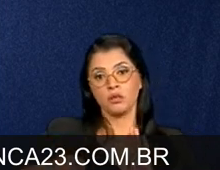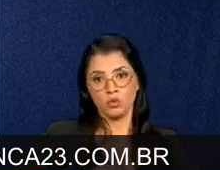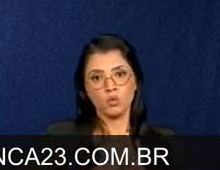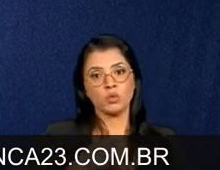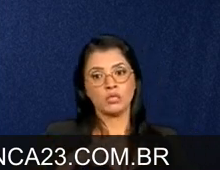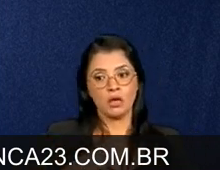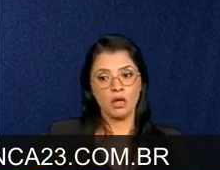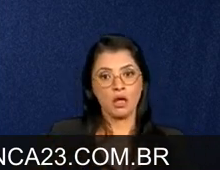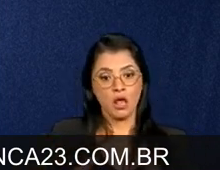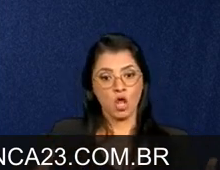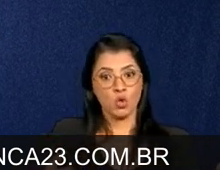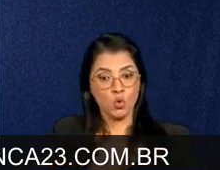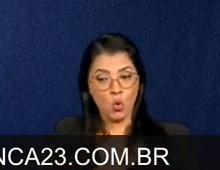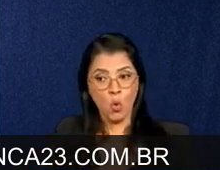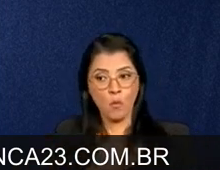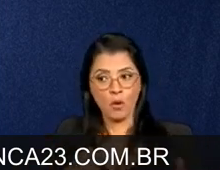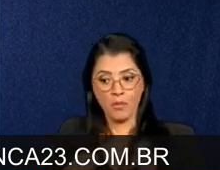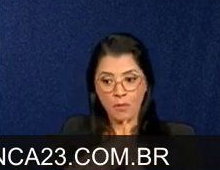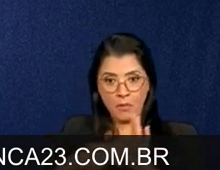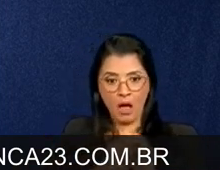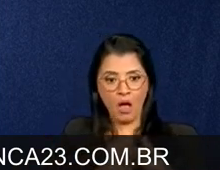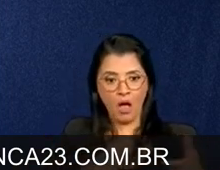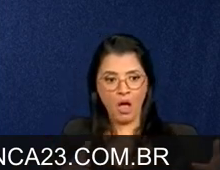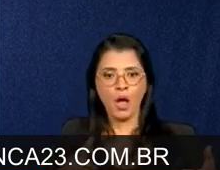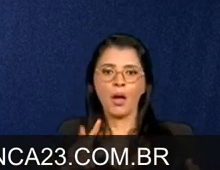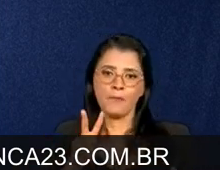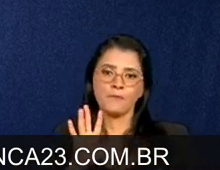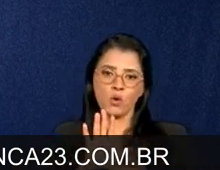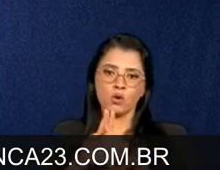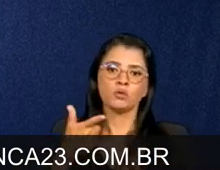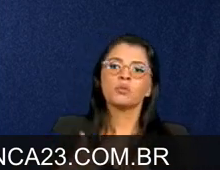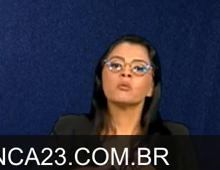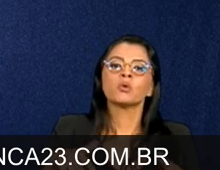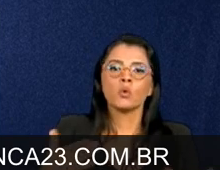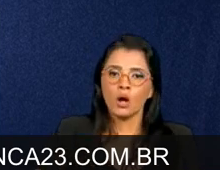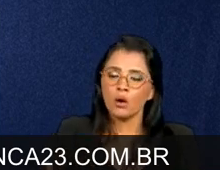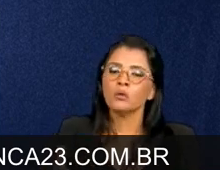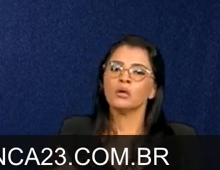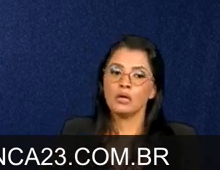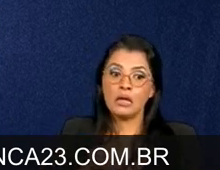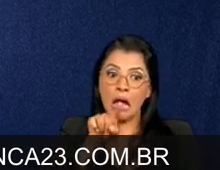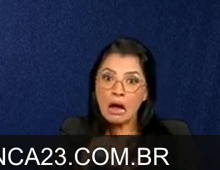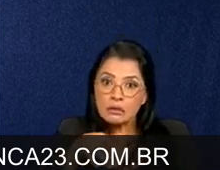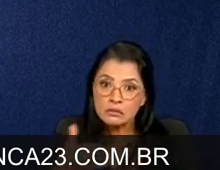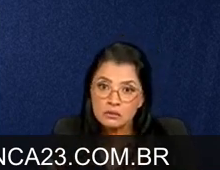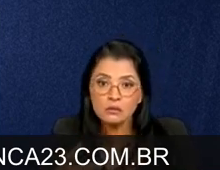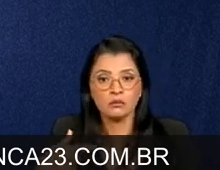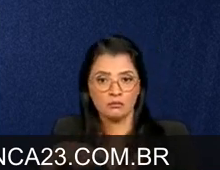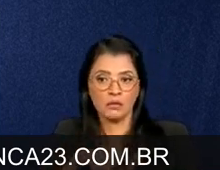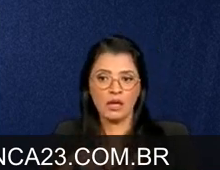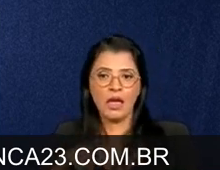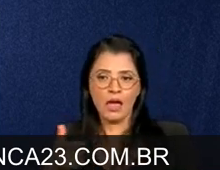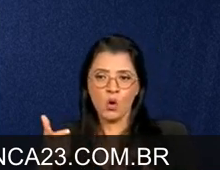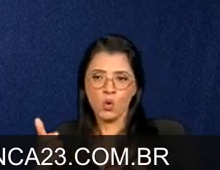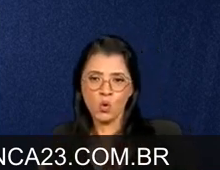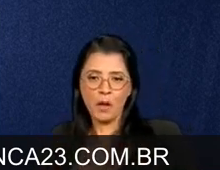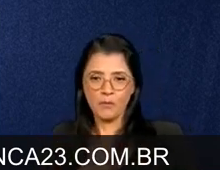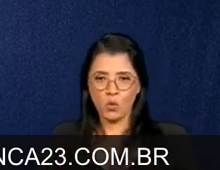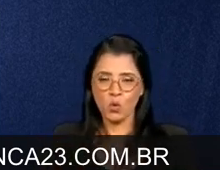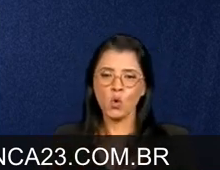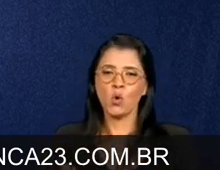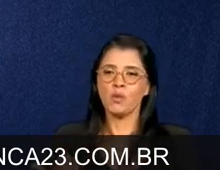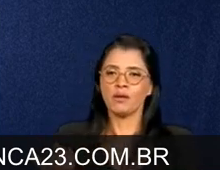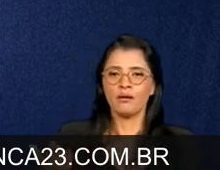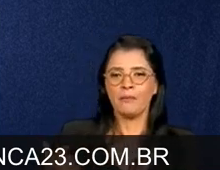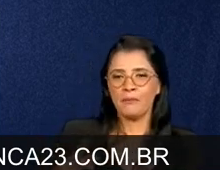números, esses números eles mostram qual é o problema, e esse é assim que as entidades, tanto físicas, públicas